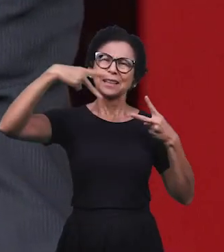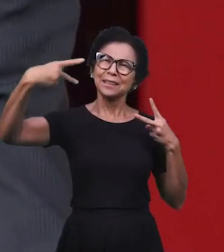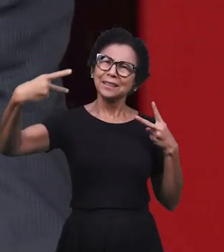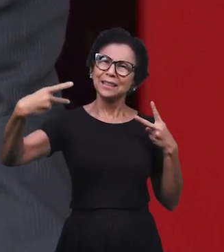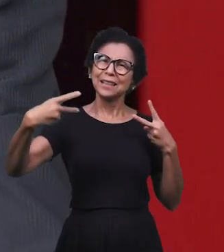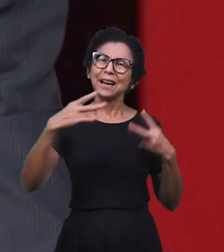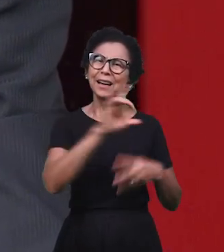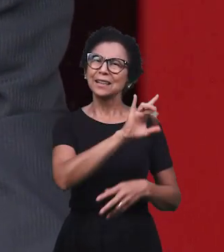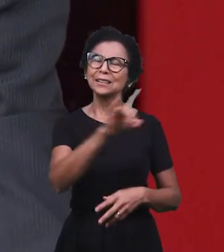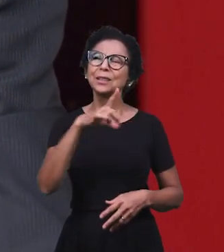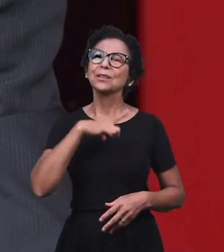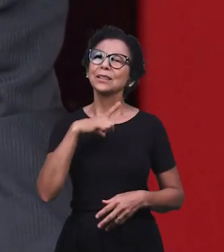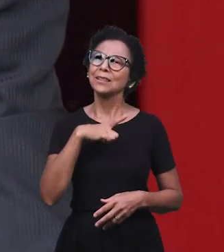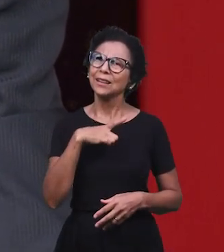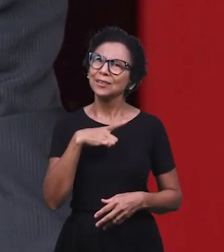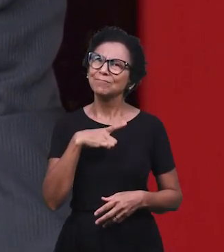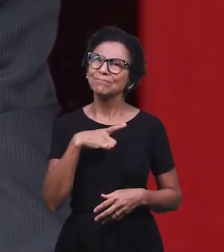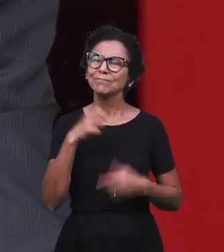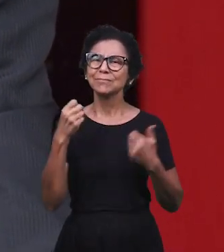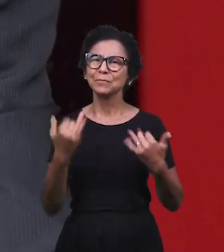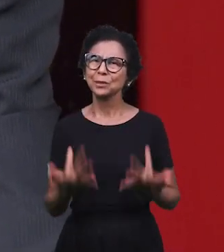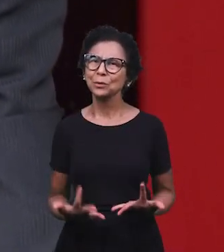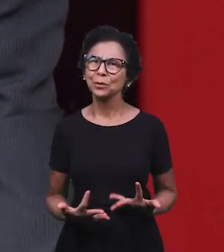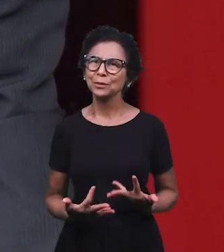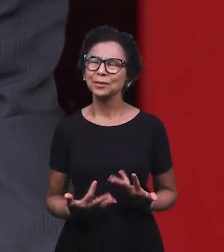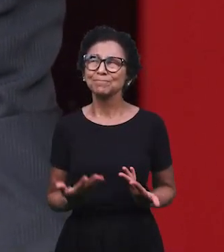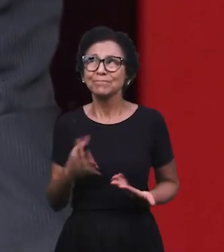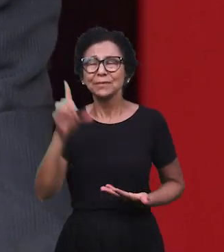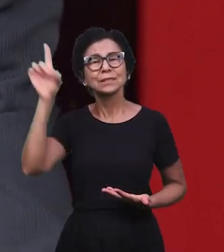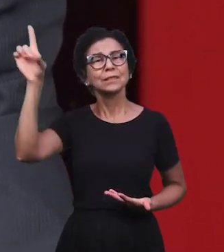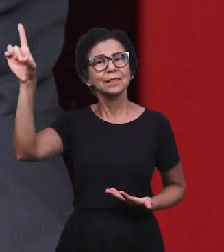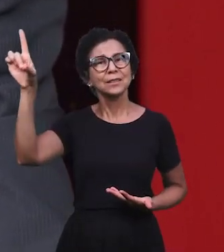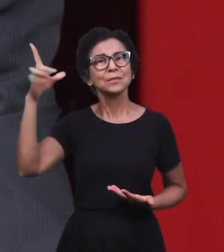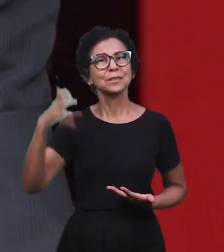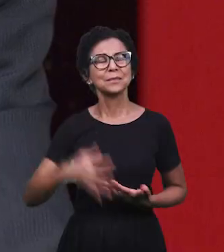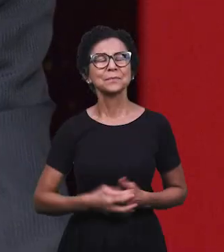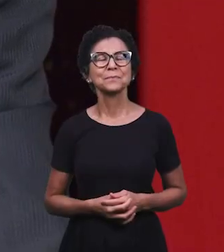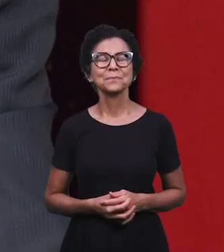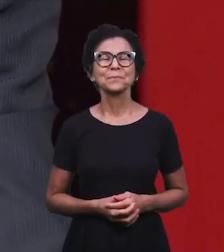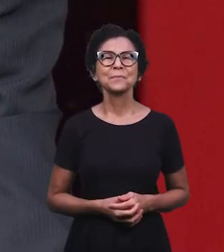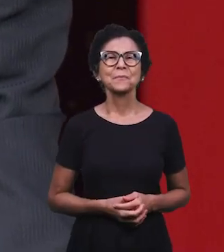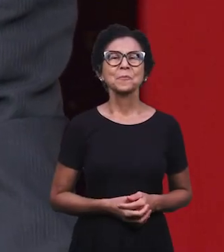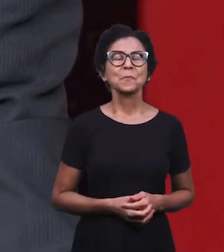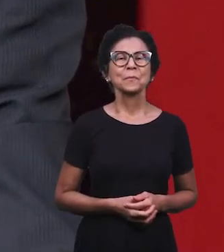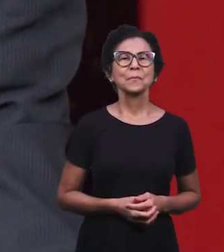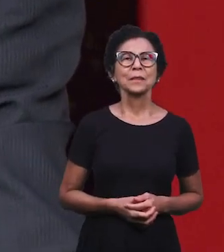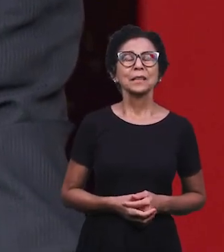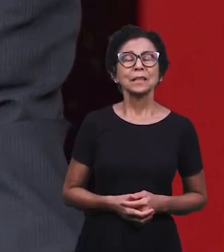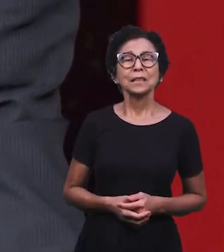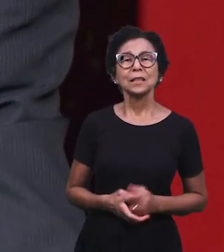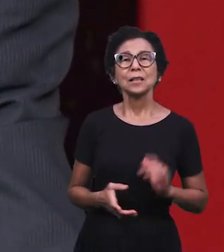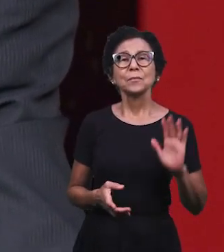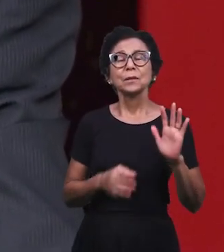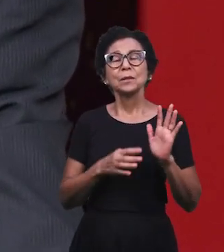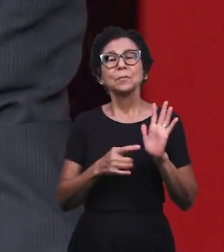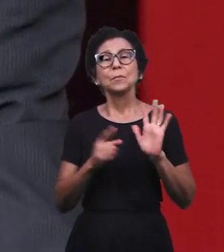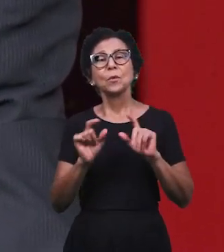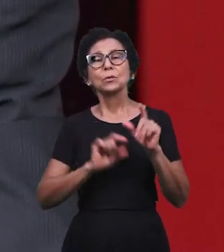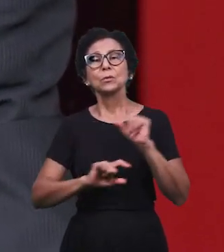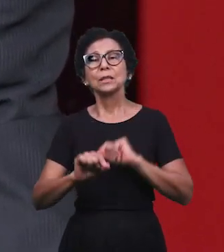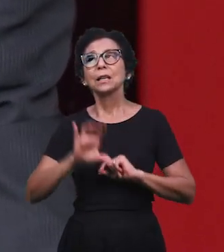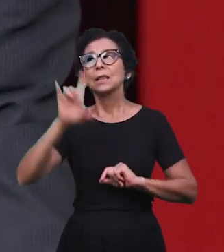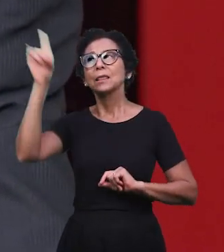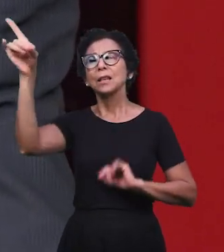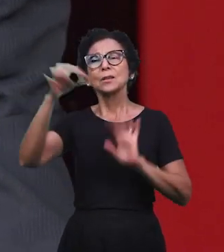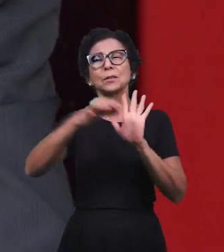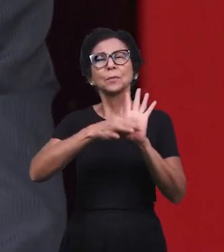Mas o mais importante, tudo. É um texto que fala da eleição de Deus, e que fala do propósito de Deus para a vida do homem, de